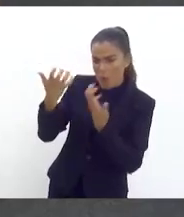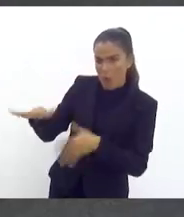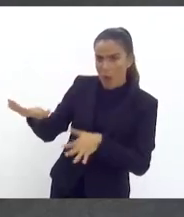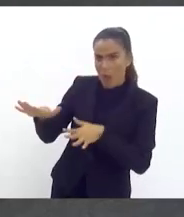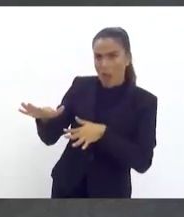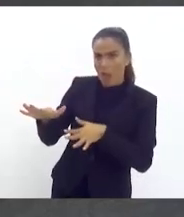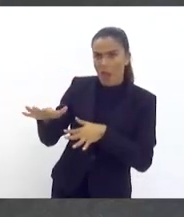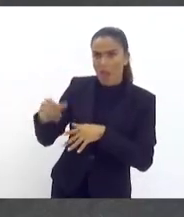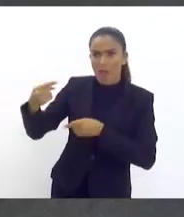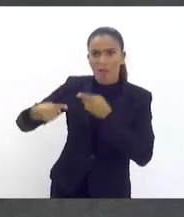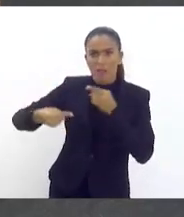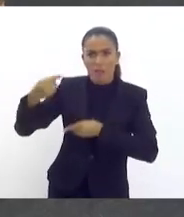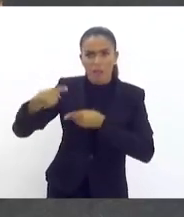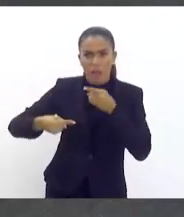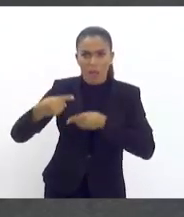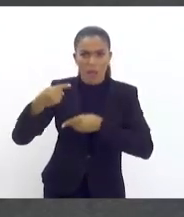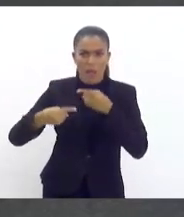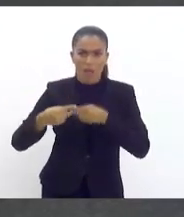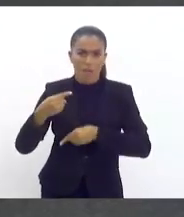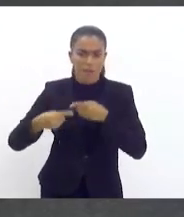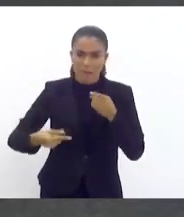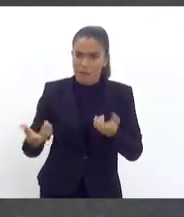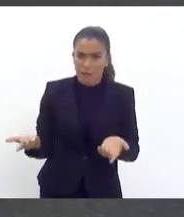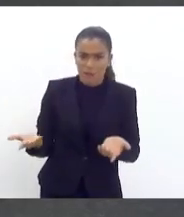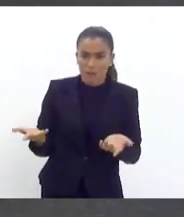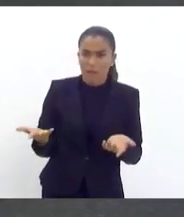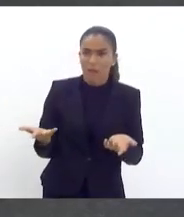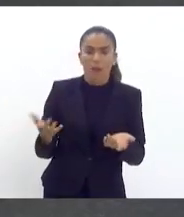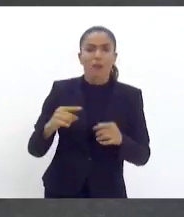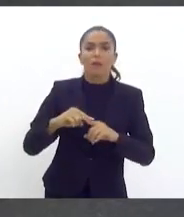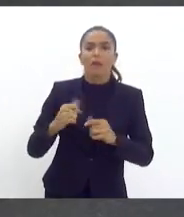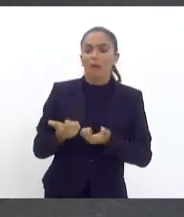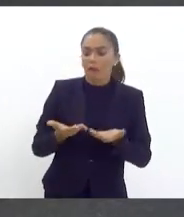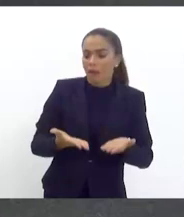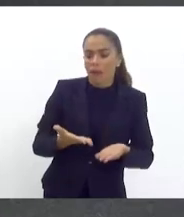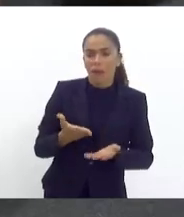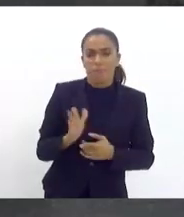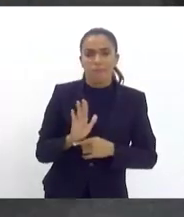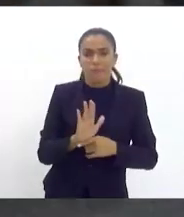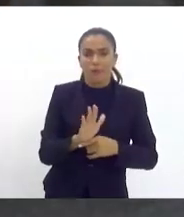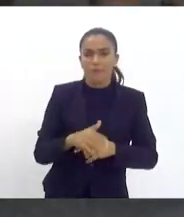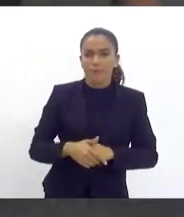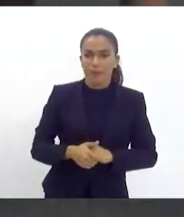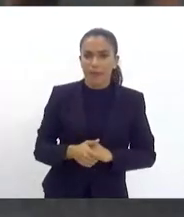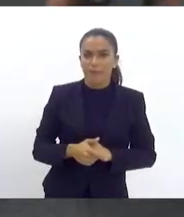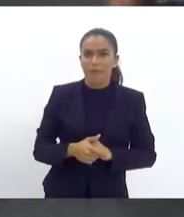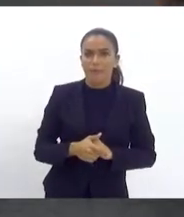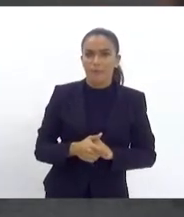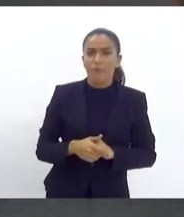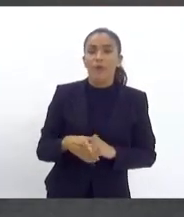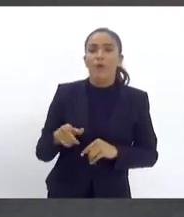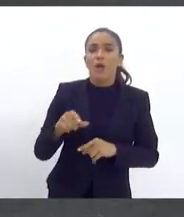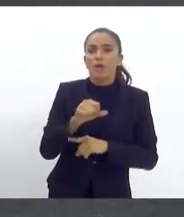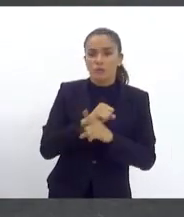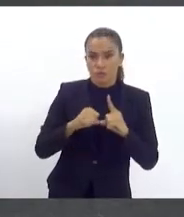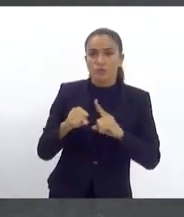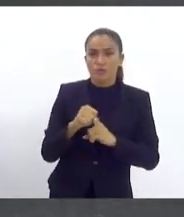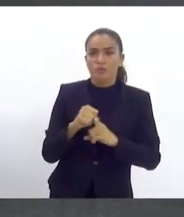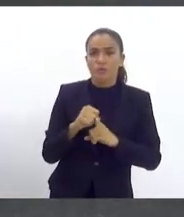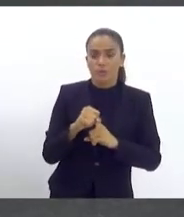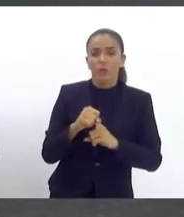tipo de debate que não pudesse gerar para a população do Rio de Janeiro, para a sociedade,